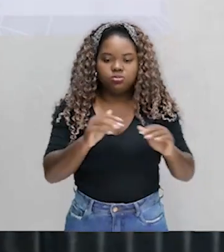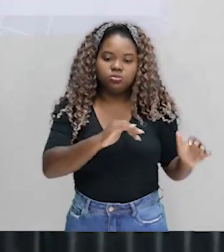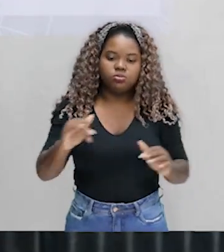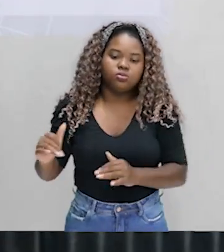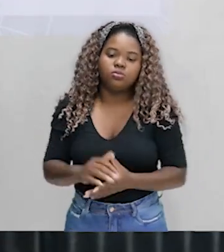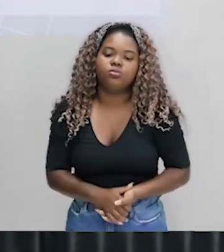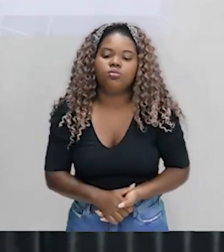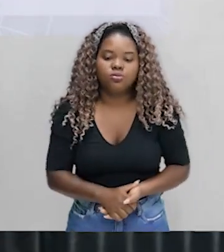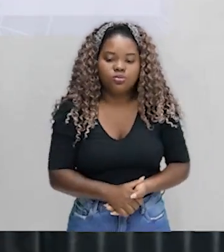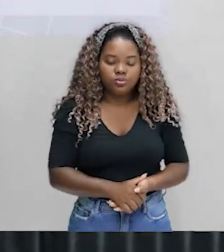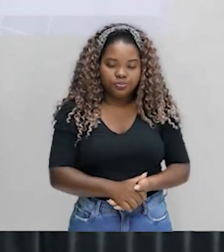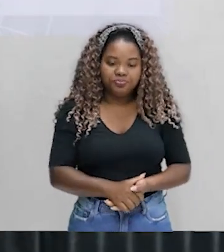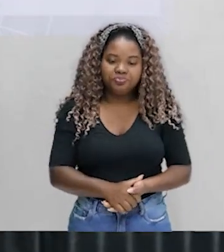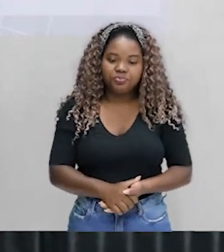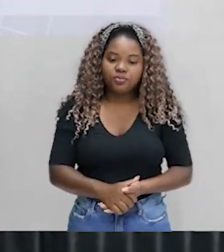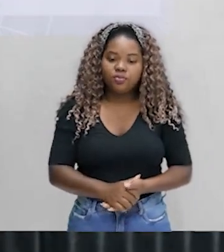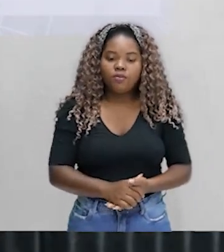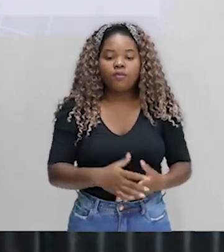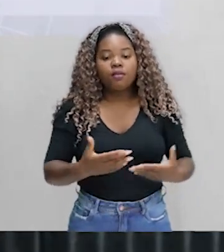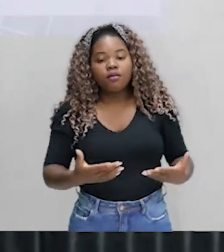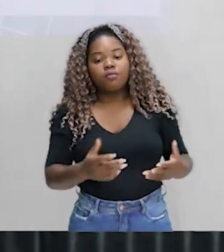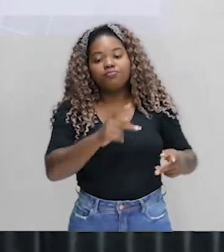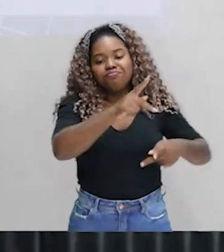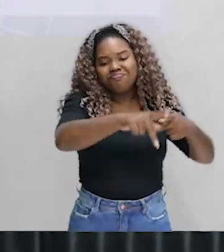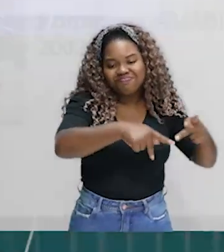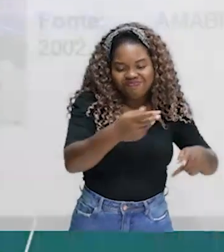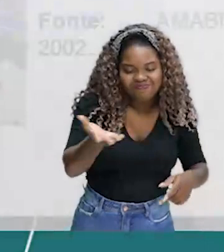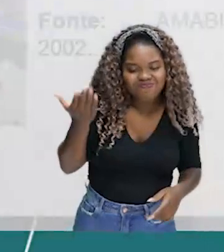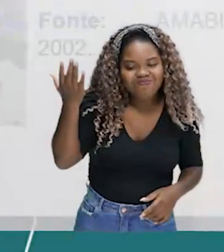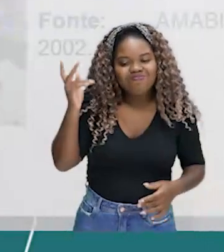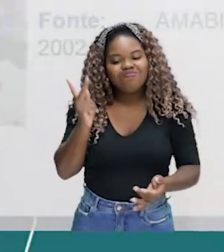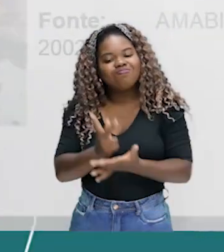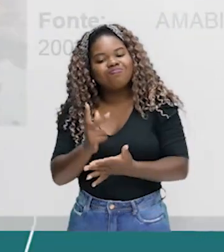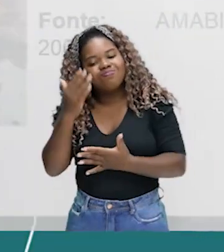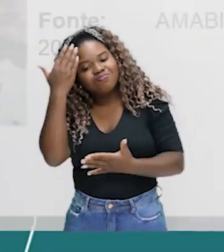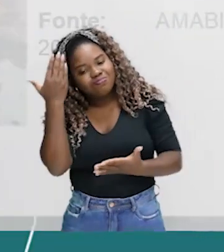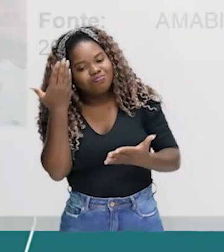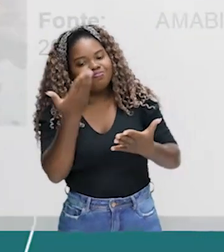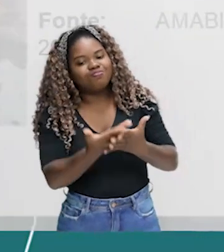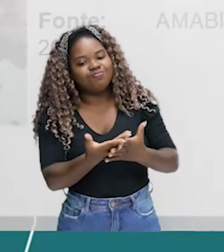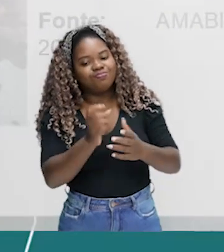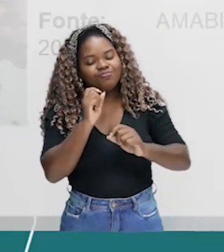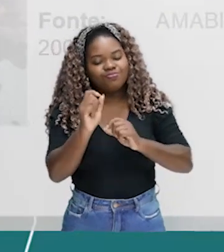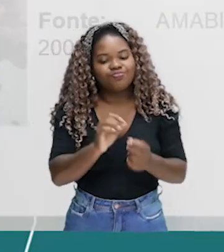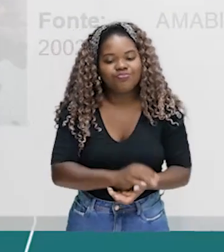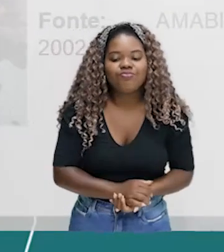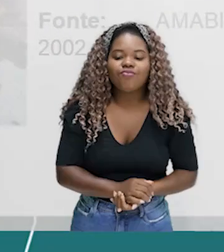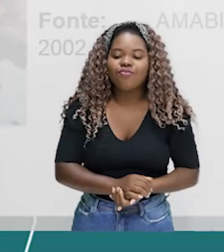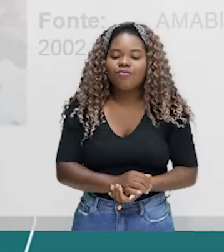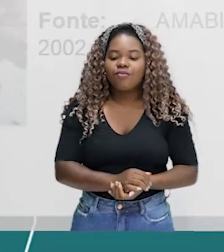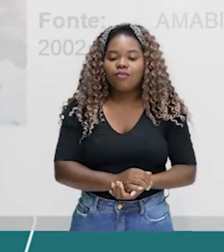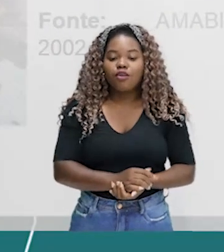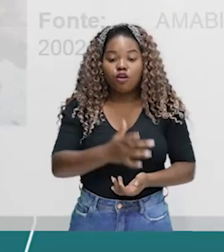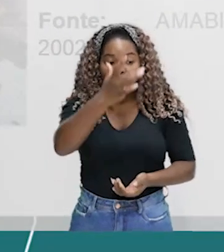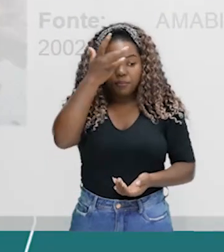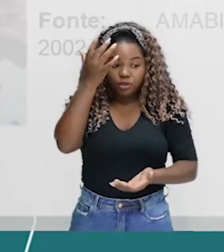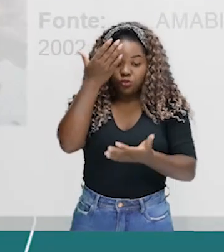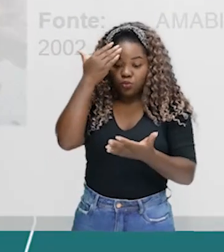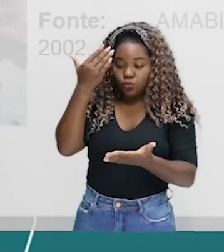Bem, os povos antigos, eles sempre acreditaram em um criador,